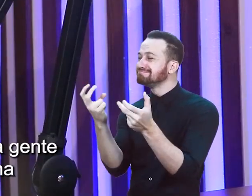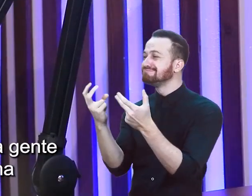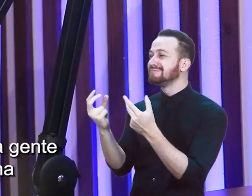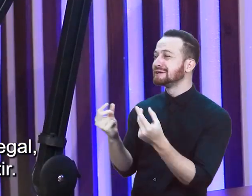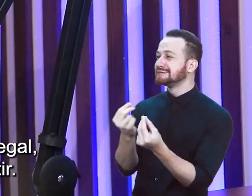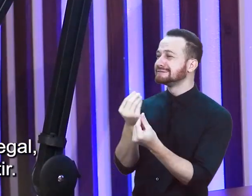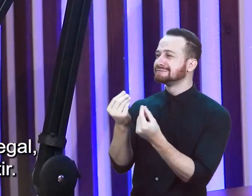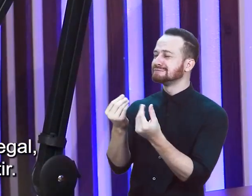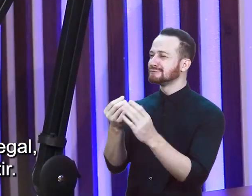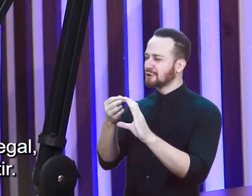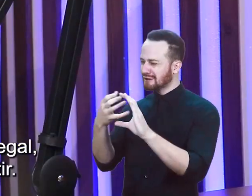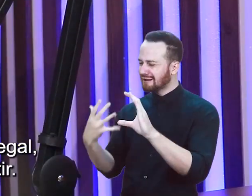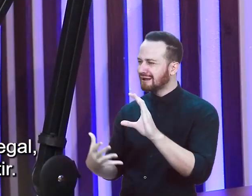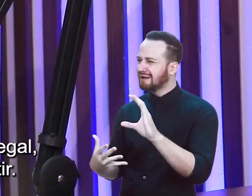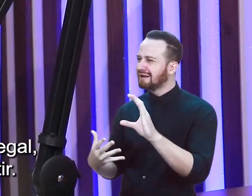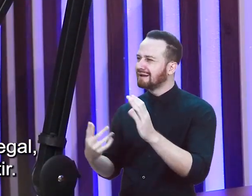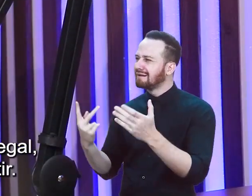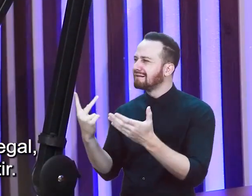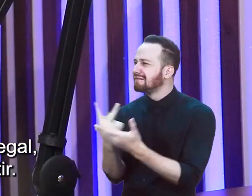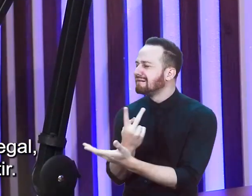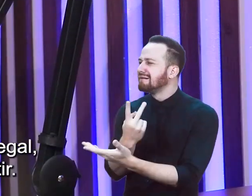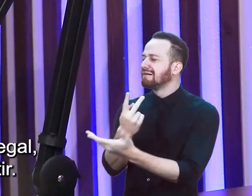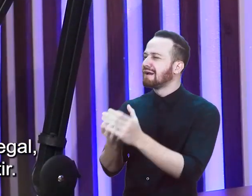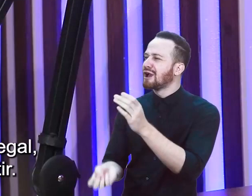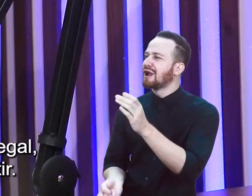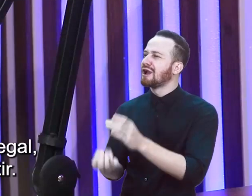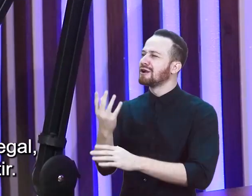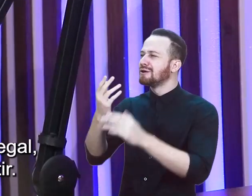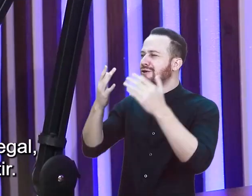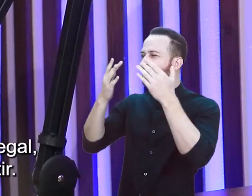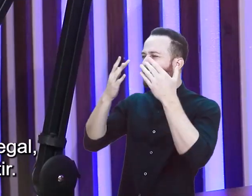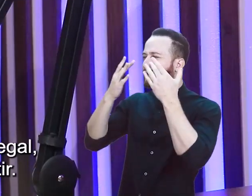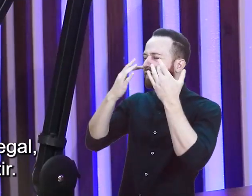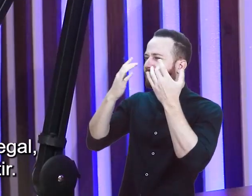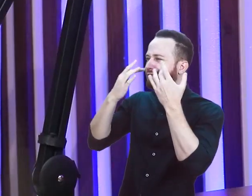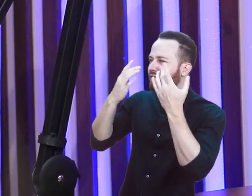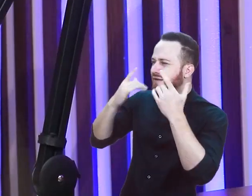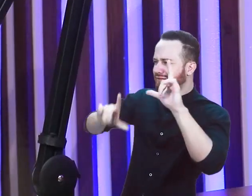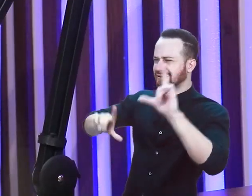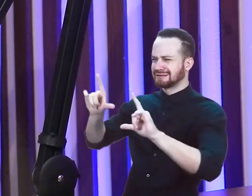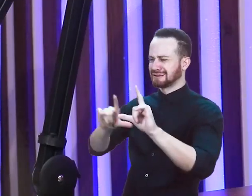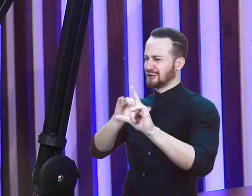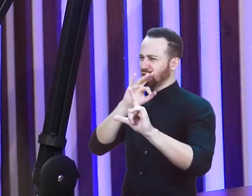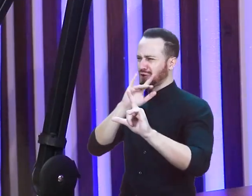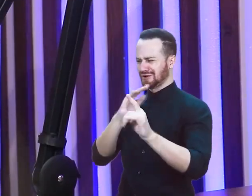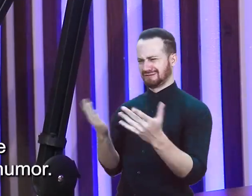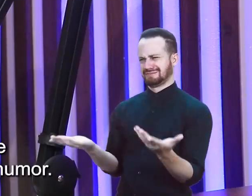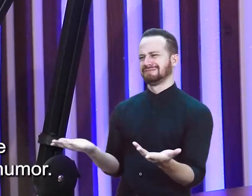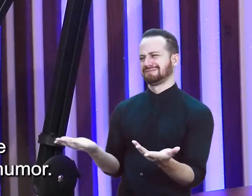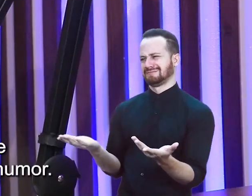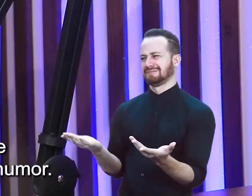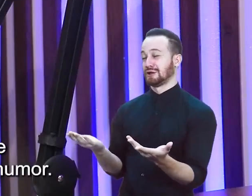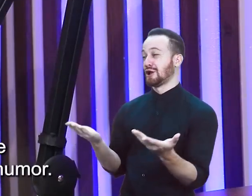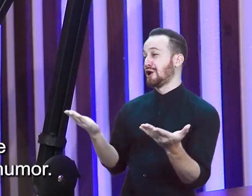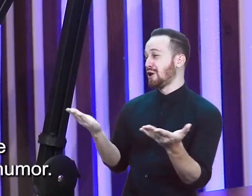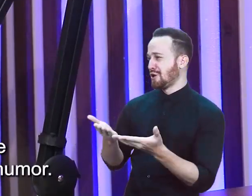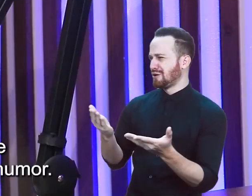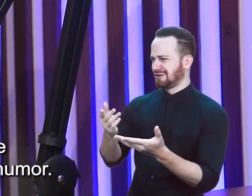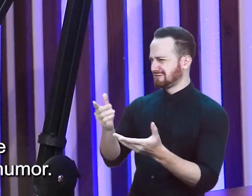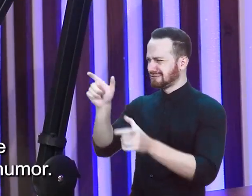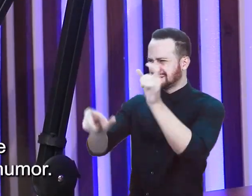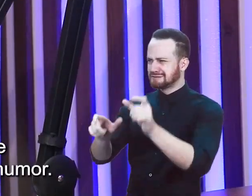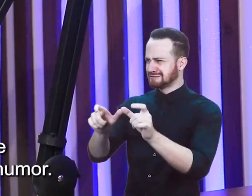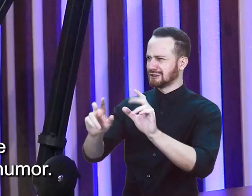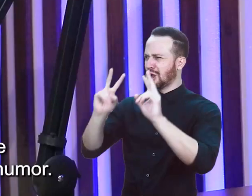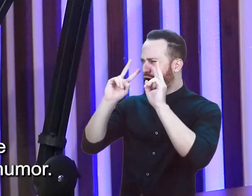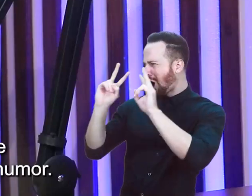uma forma de fazer humor que não era legal, né? Que nós não queríamos existir. E que bom que hoje muita gente já não consegue